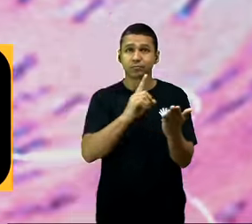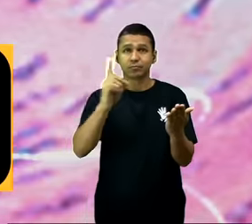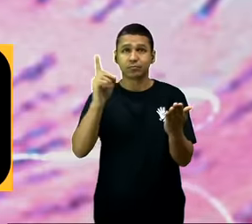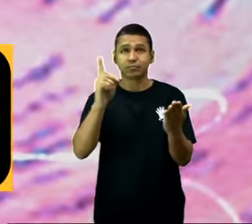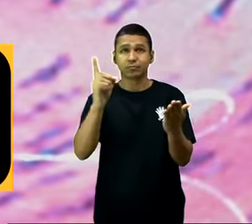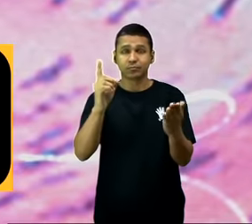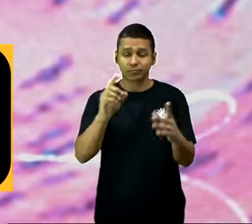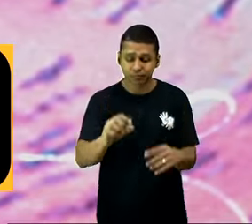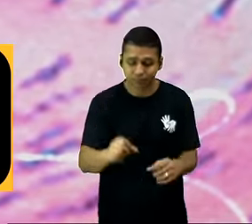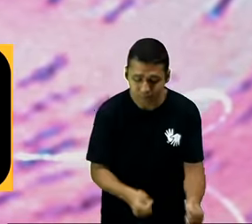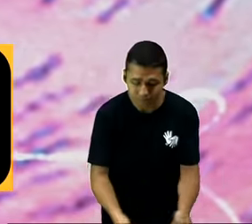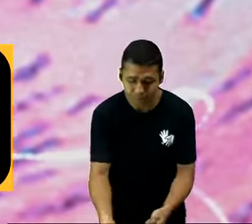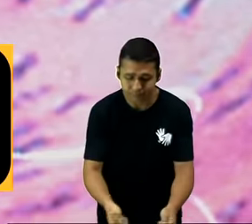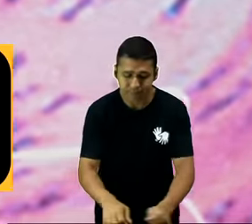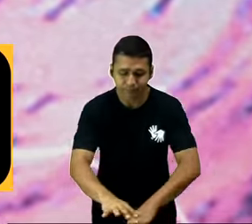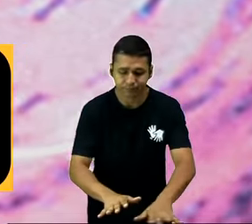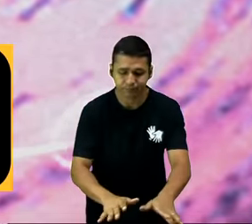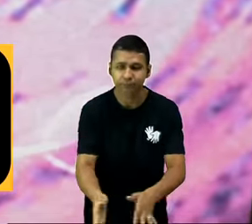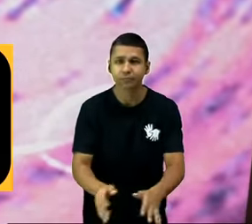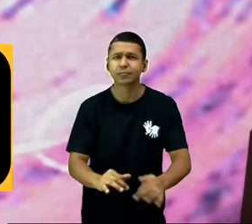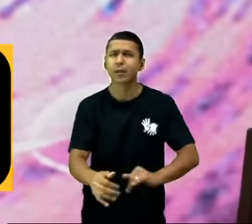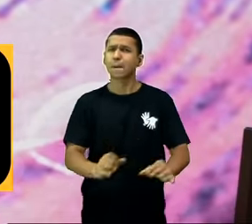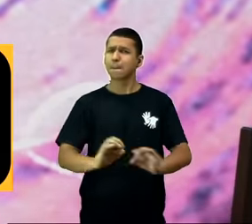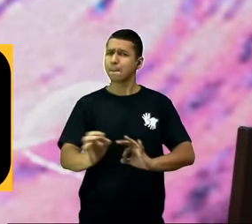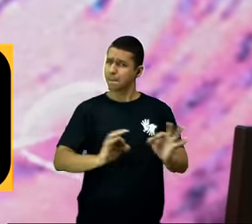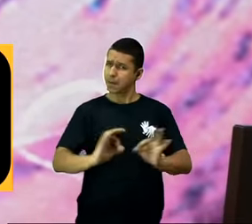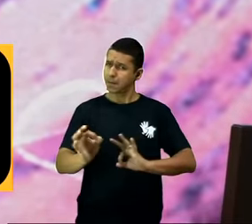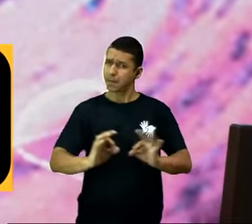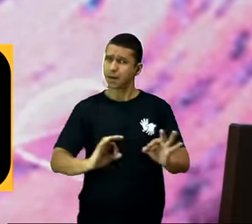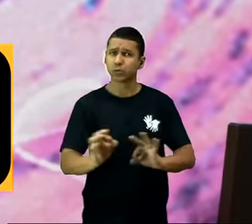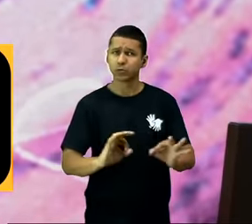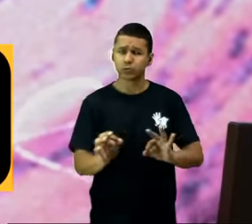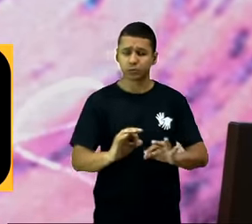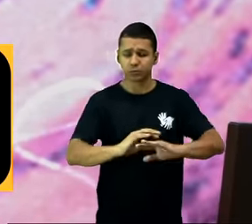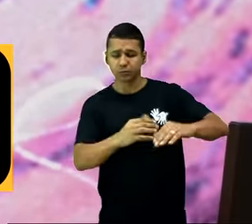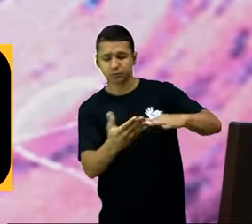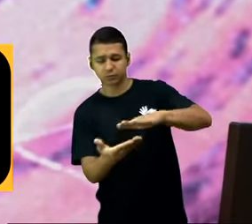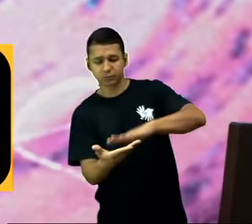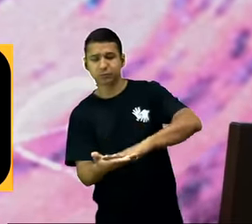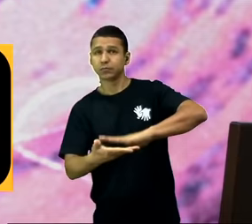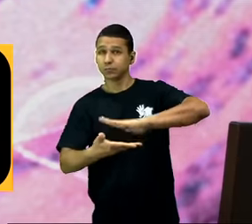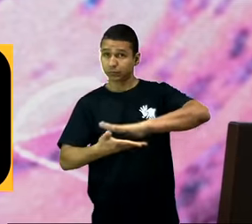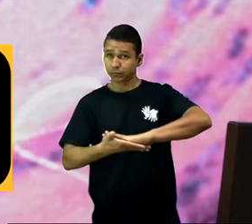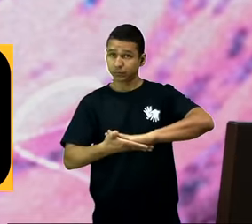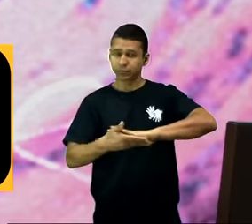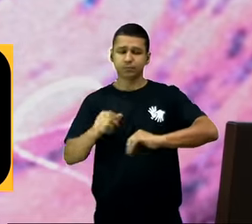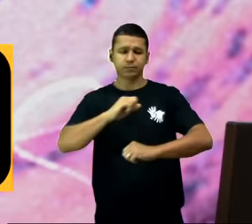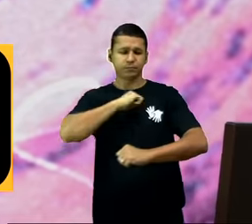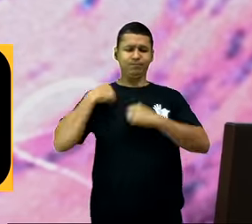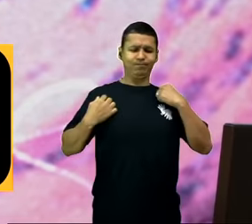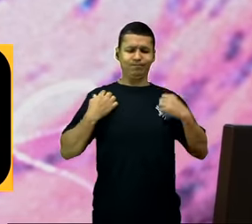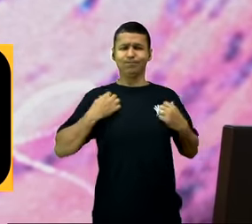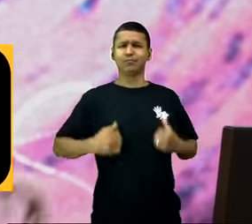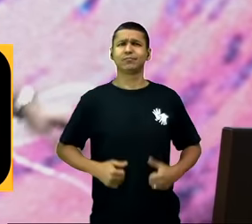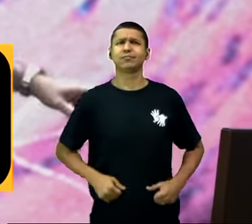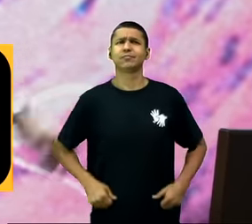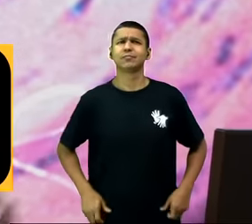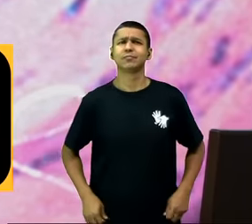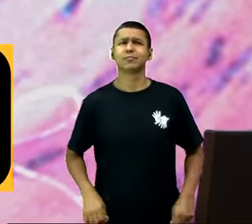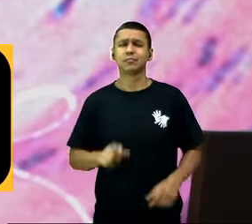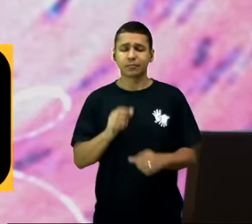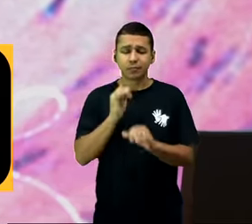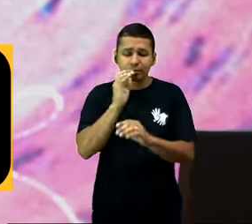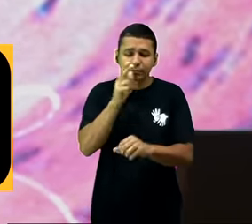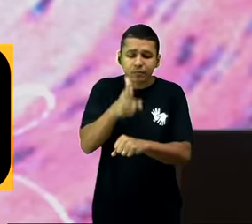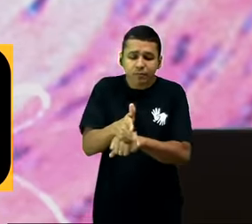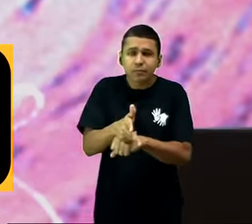Abraão arrumou a lenha, amarrou o filho e colocou sobre o altar. Vê se consegue filmar aqui a